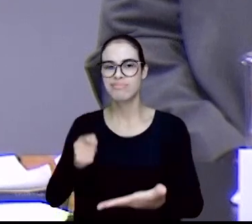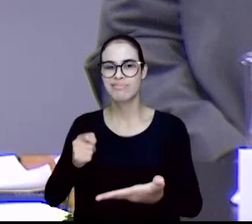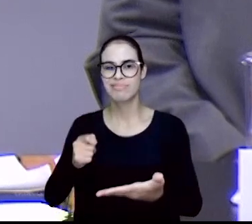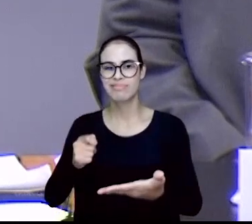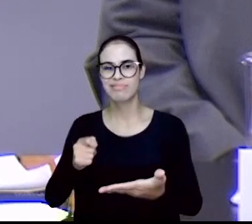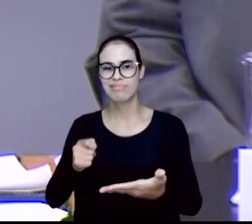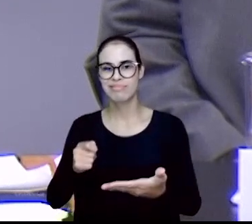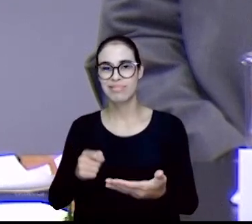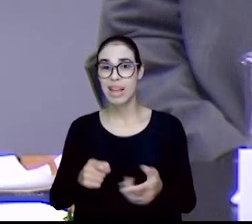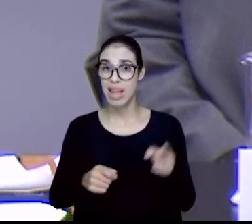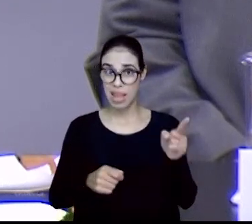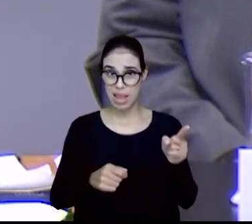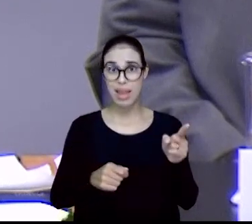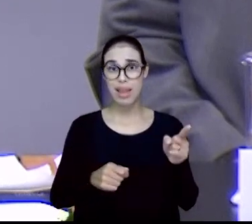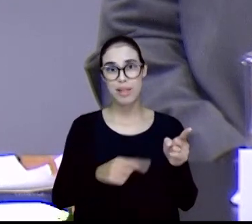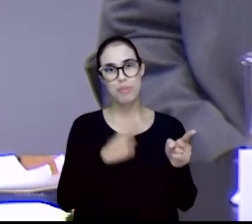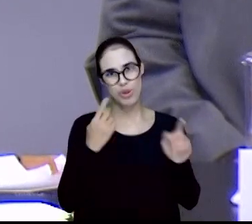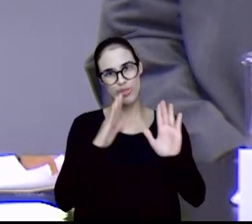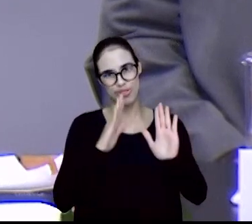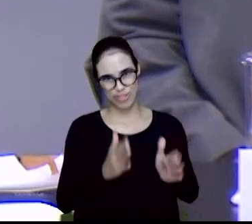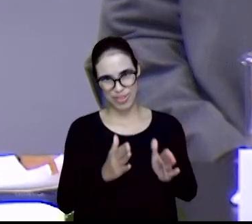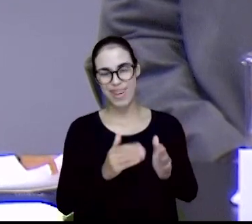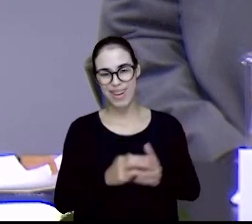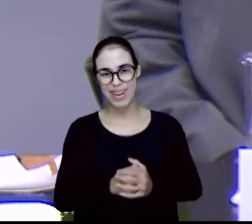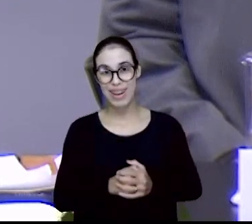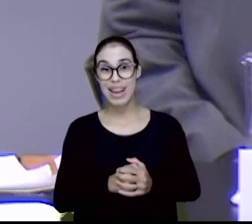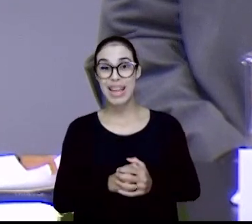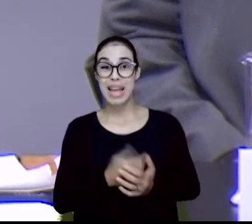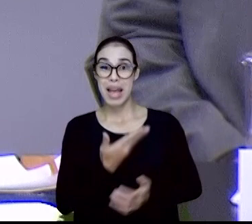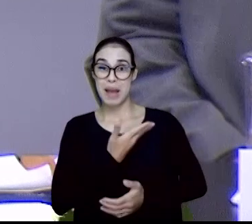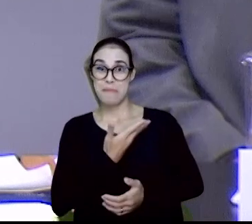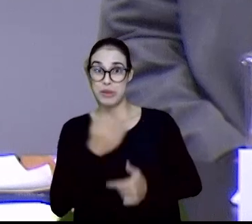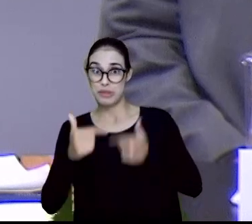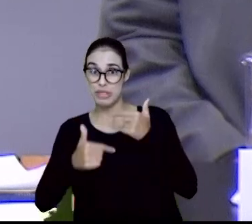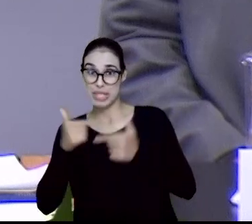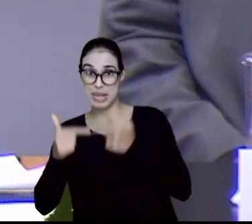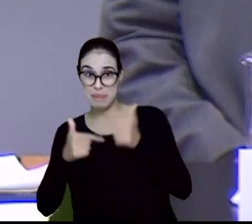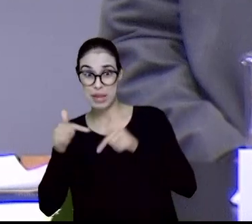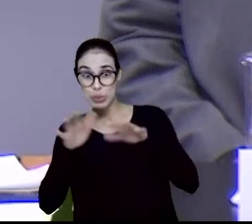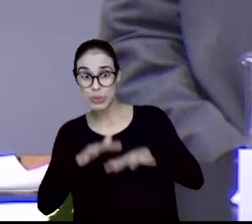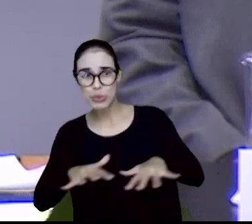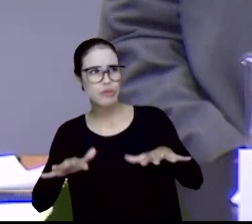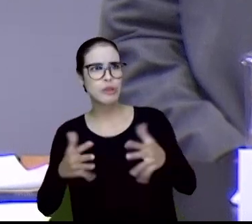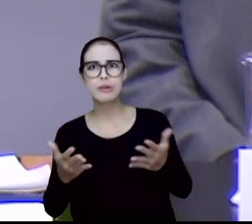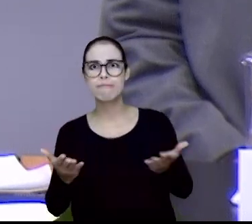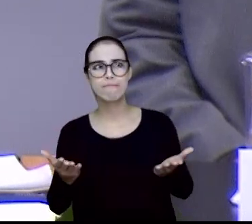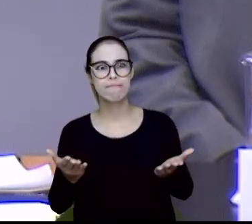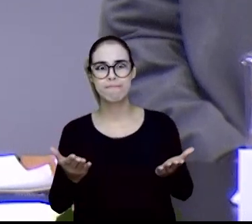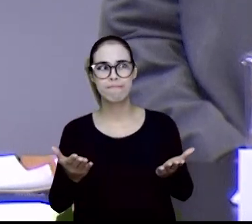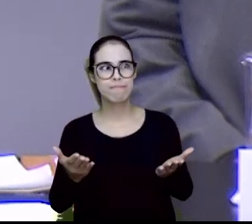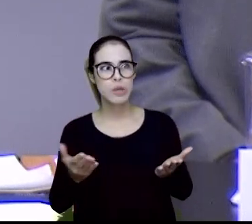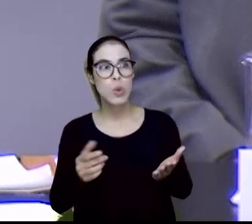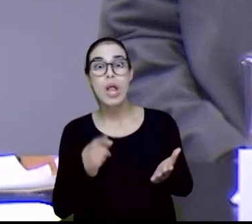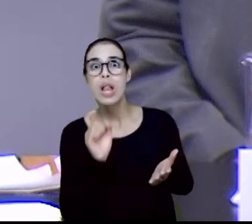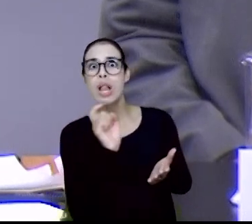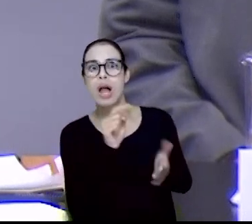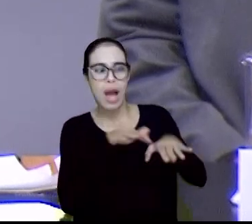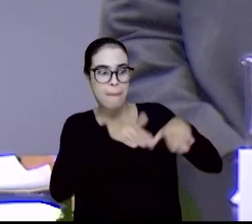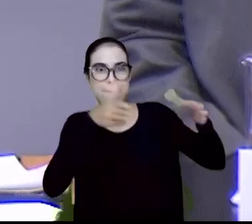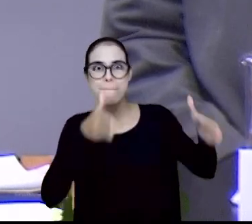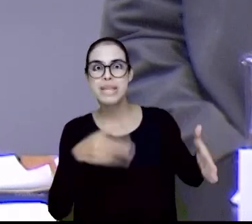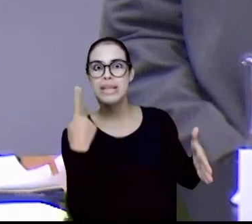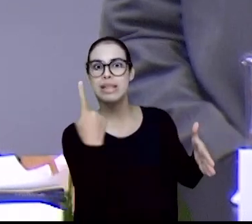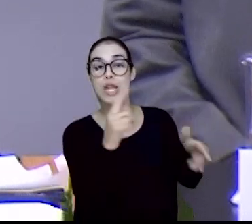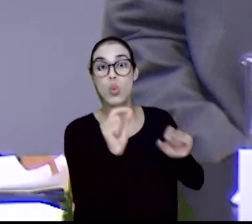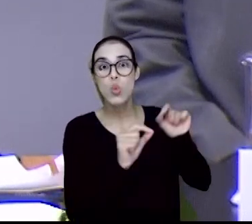jurisdição. E os seus colegas ínclitos e probos, como eram, não resistiram, todavia, à tentação, voaram na